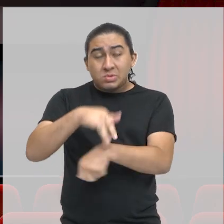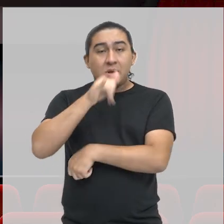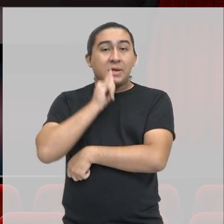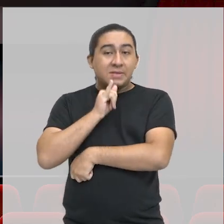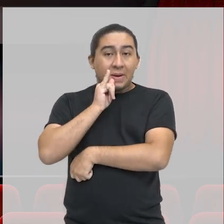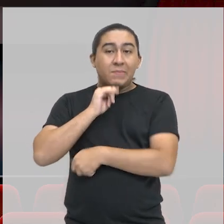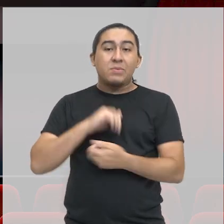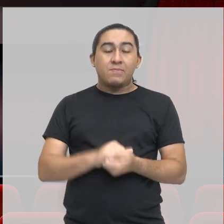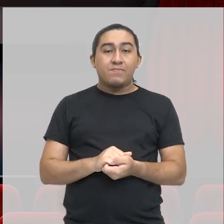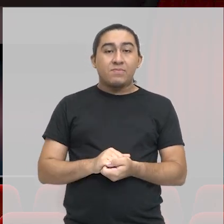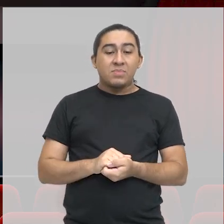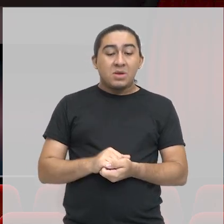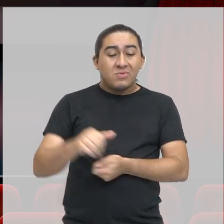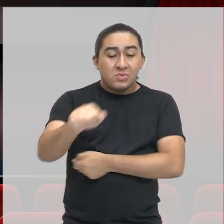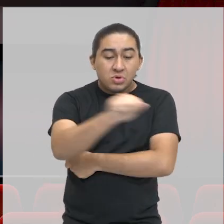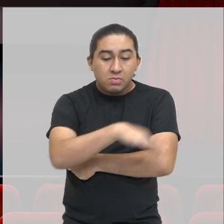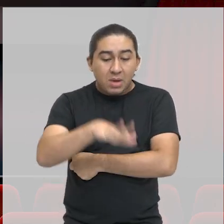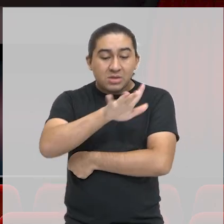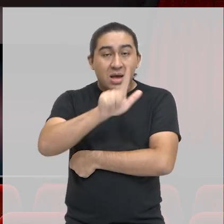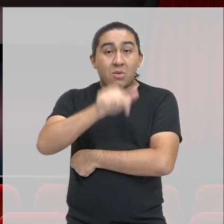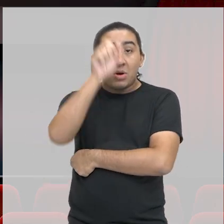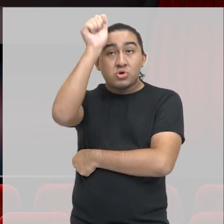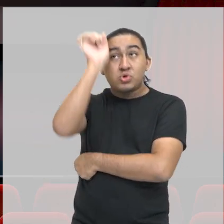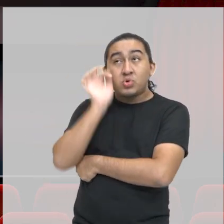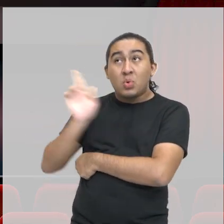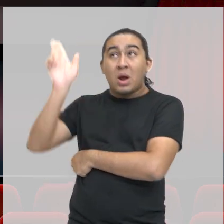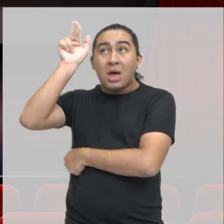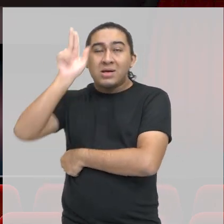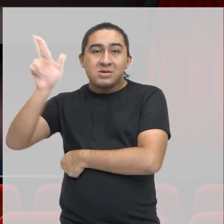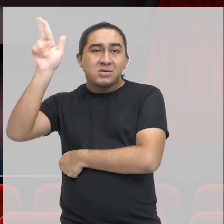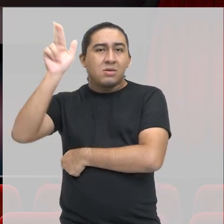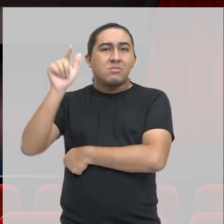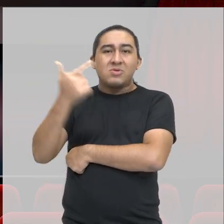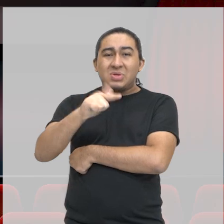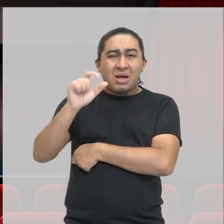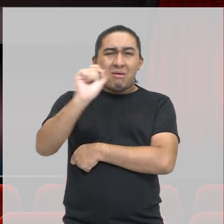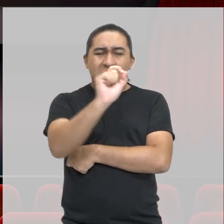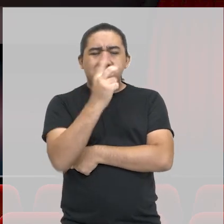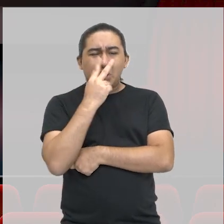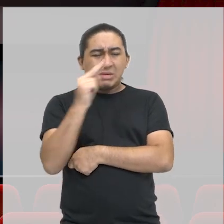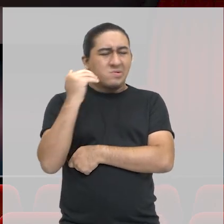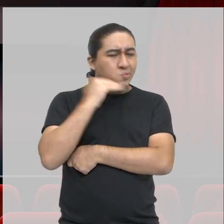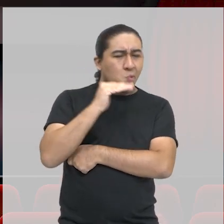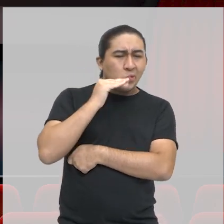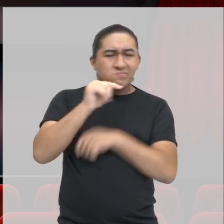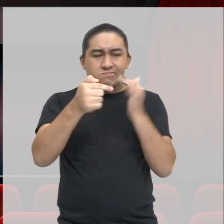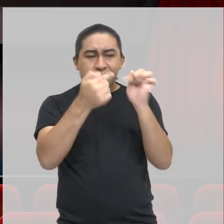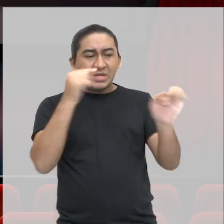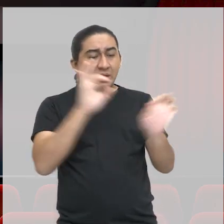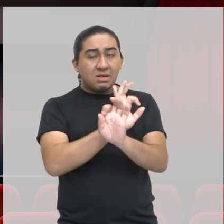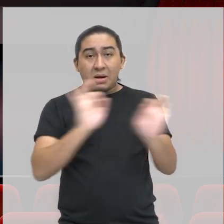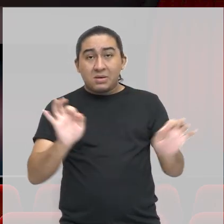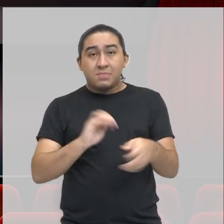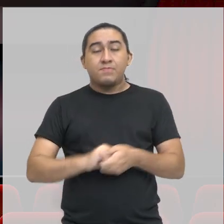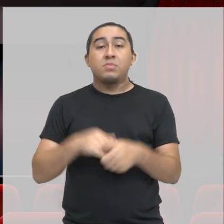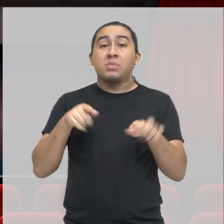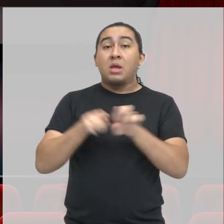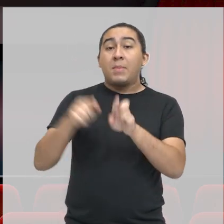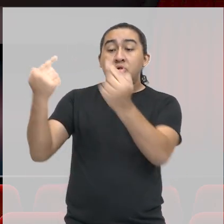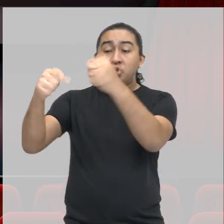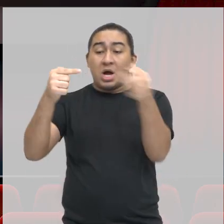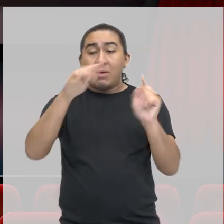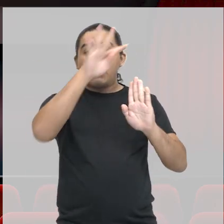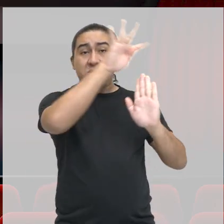a cenografia é surrealista, ou seja, você não vê muito sentido. Os diálogos também, os atores estão